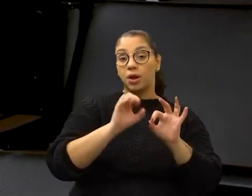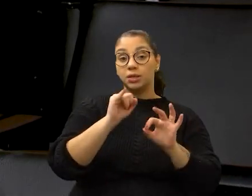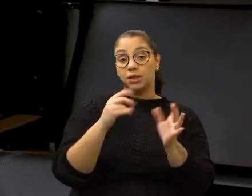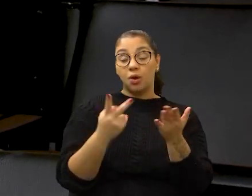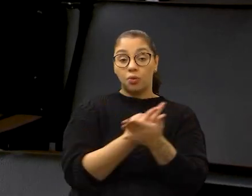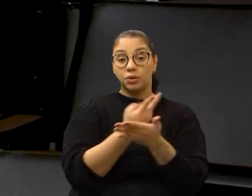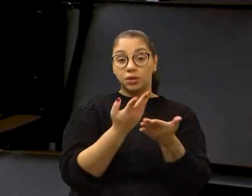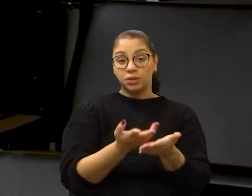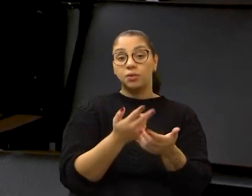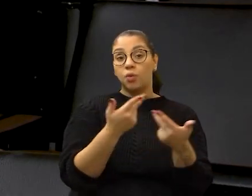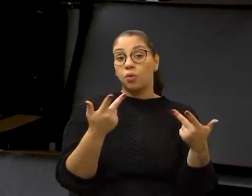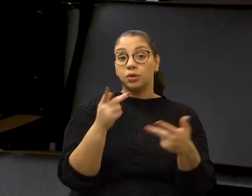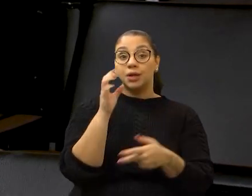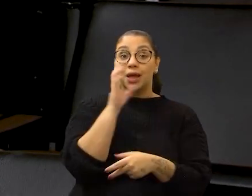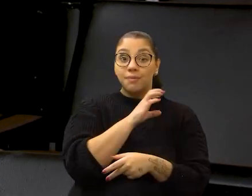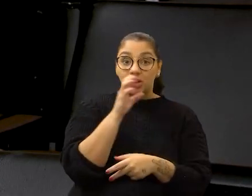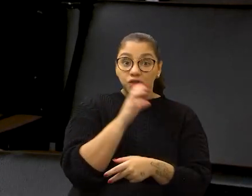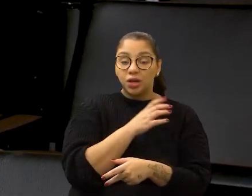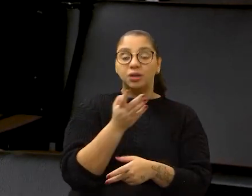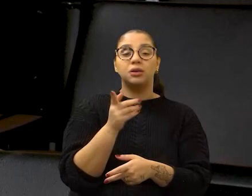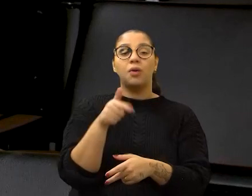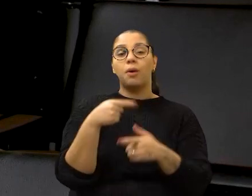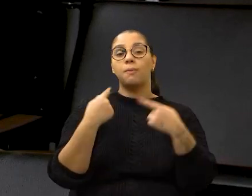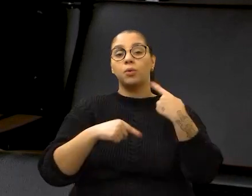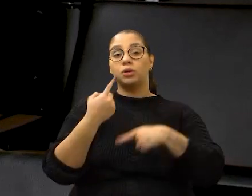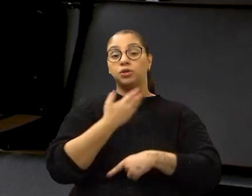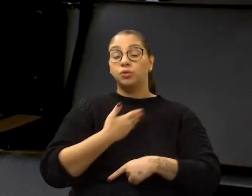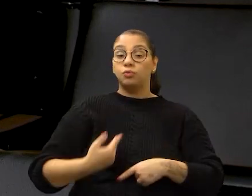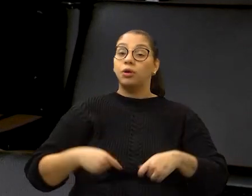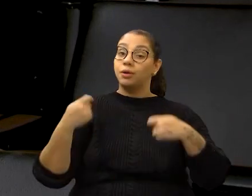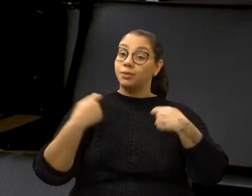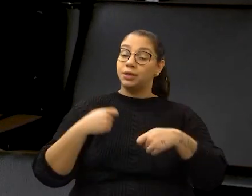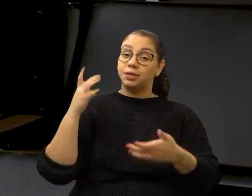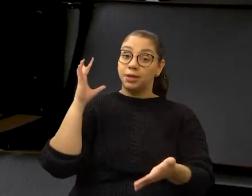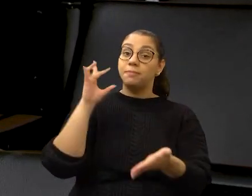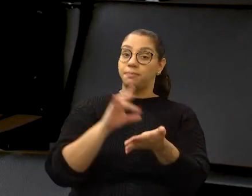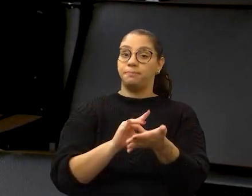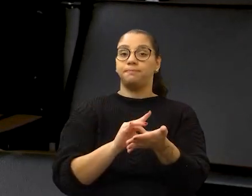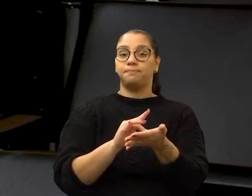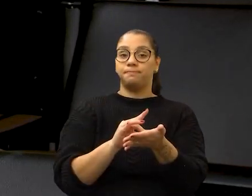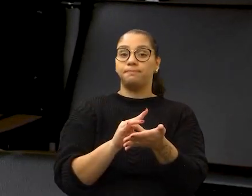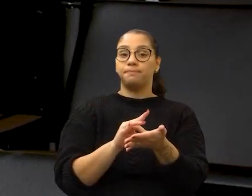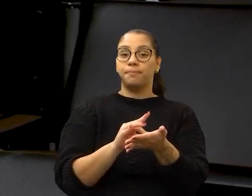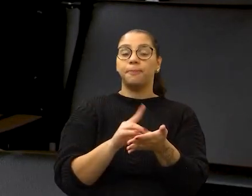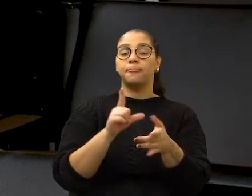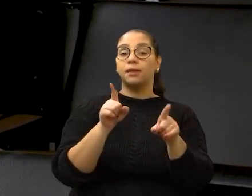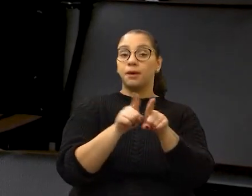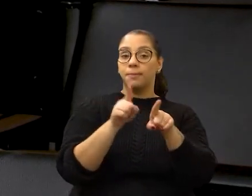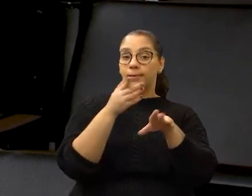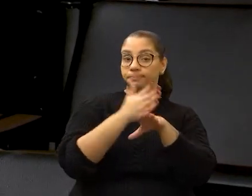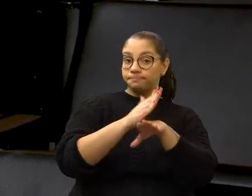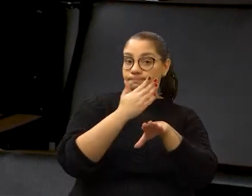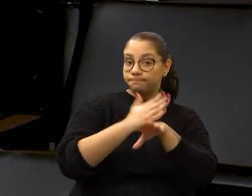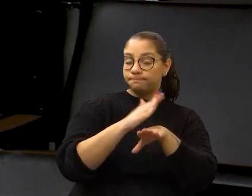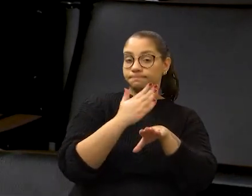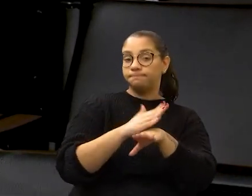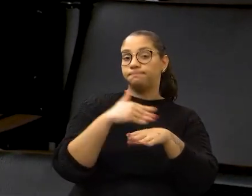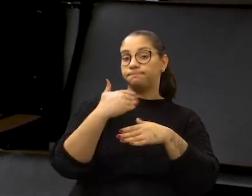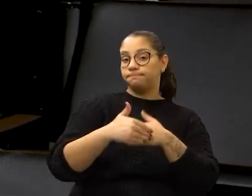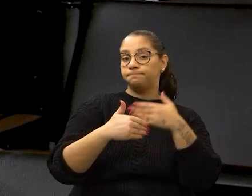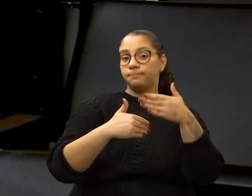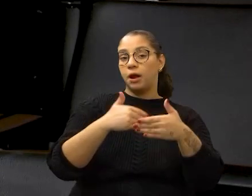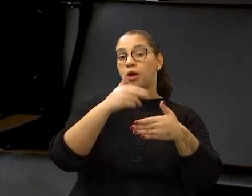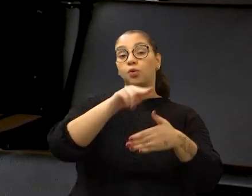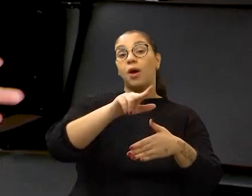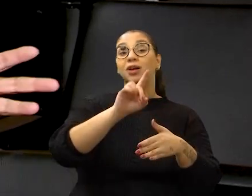emergência. Então, são políticas públicas que devem ser efetivadas, né, e treinadas constantemente. Não adianta também pôr